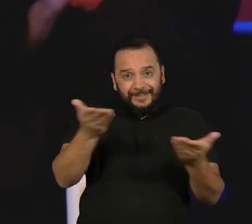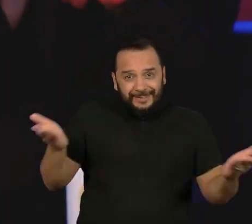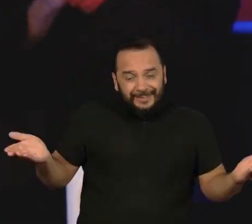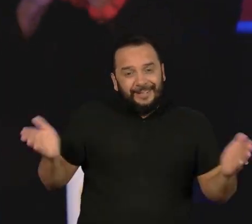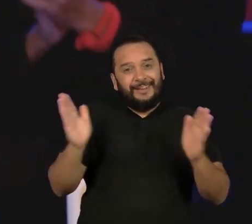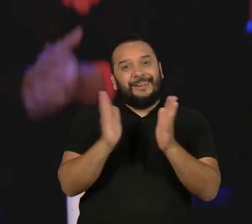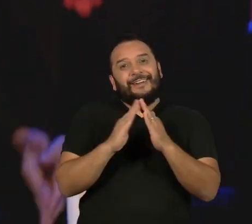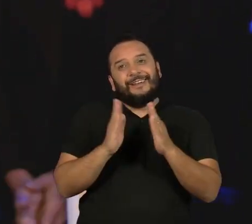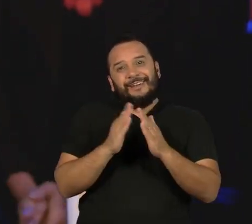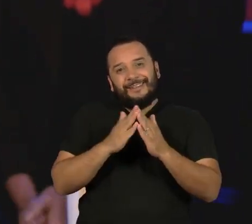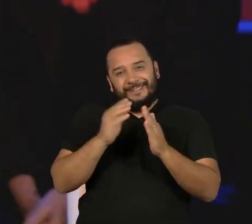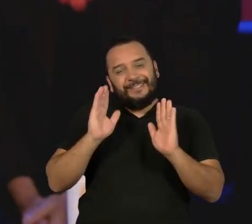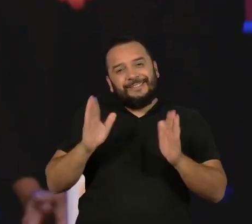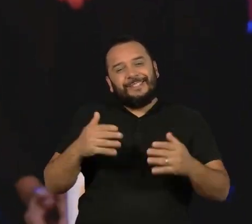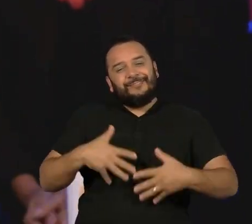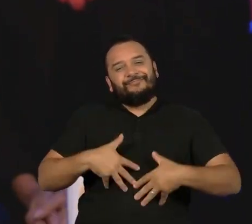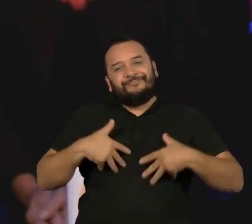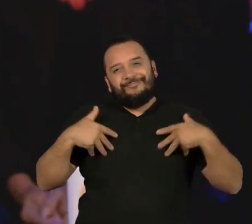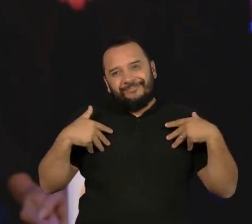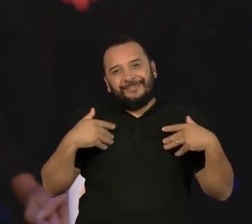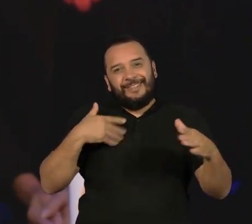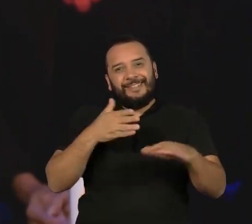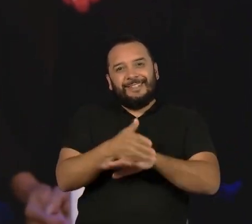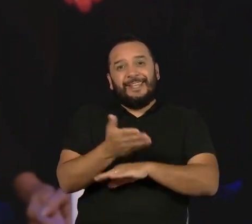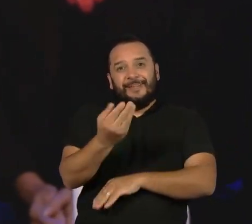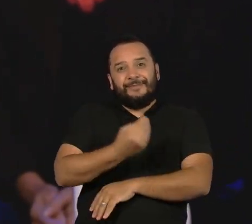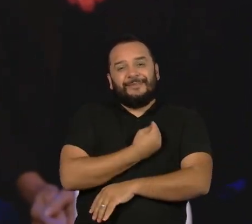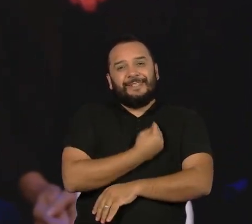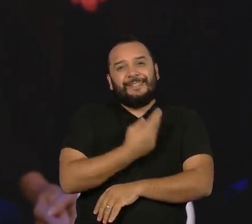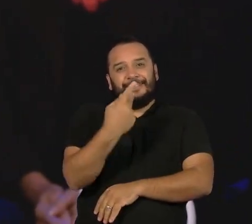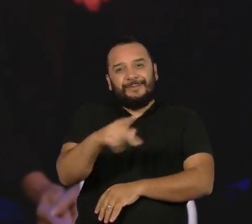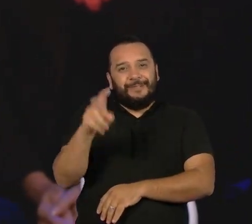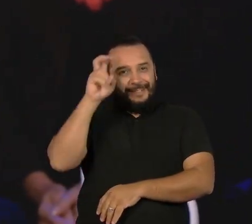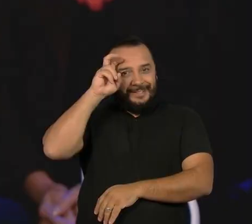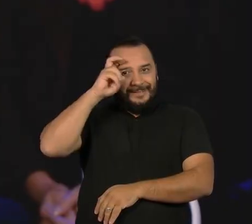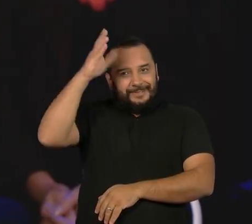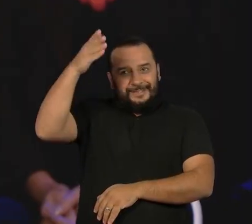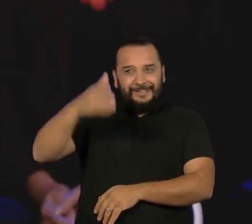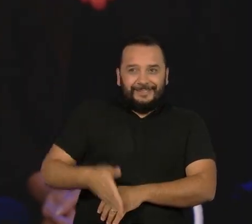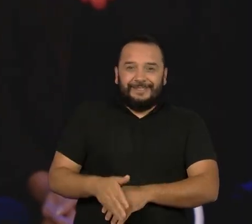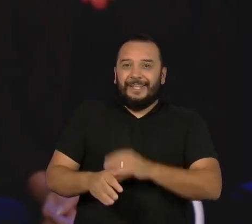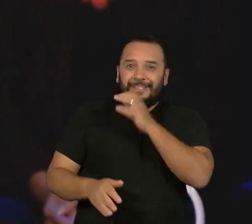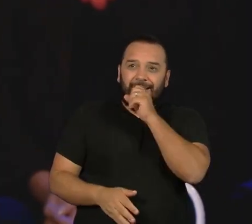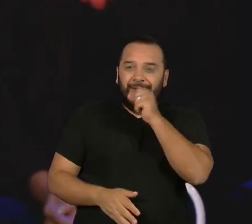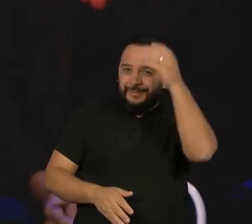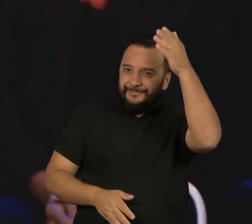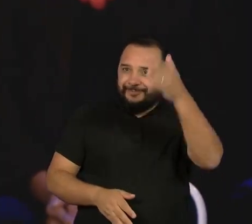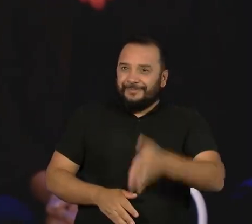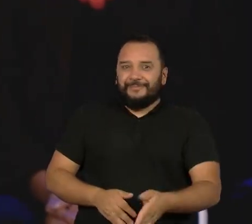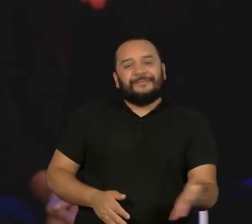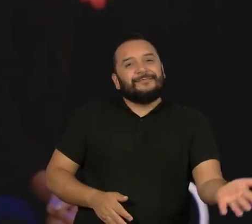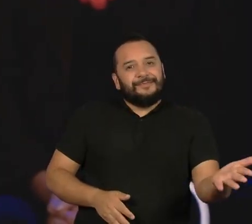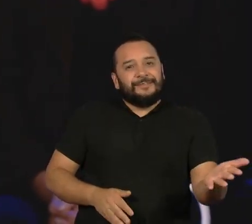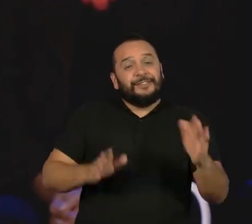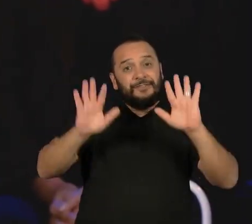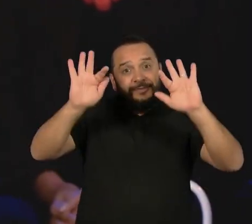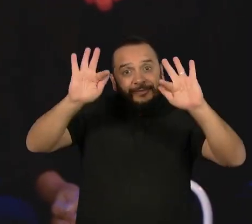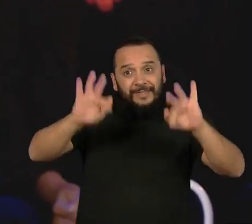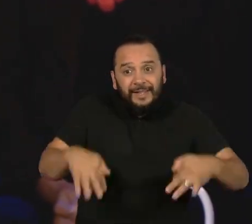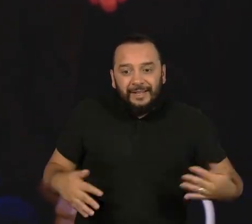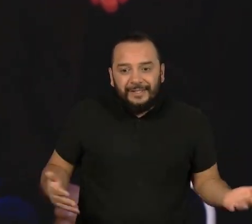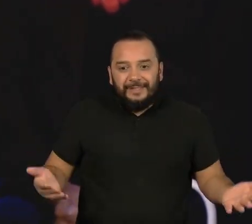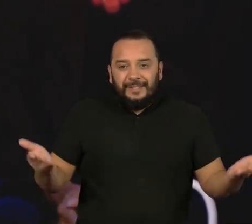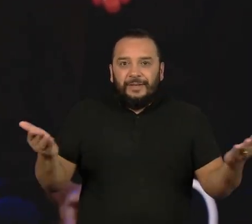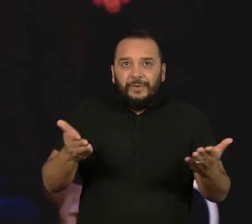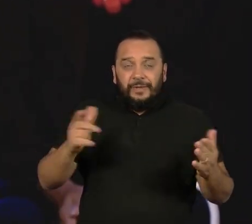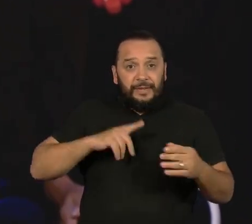está em casa, que nos dá o privilégio de entrar na sua vida todas as quintas-feiras, todos os sábados. E a gente termina...